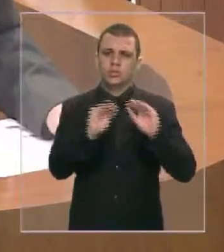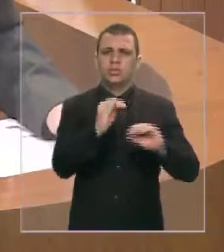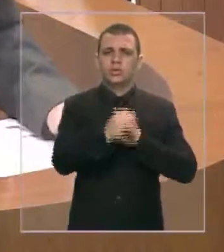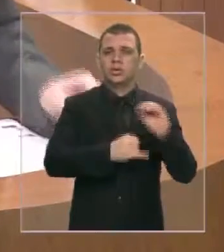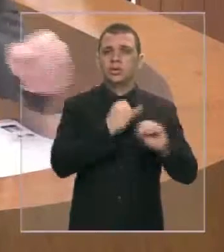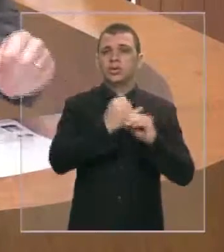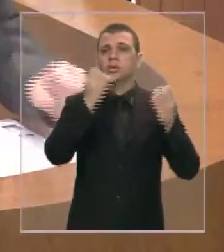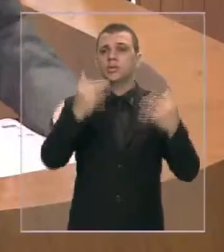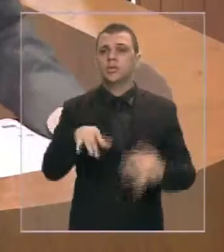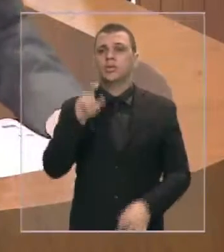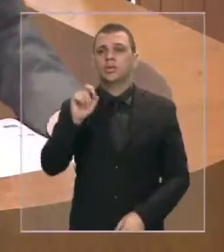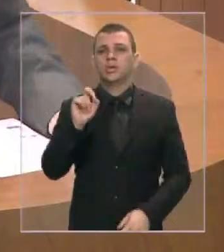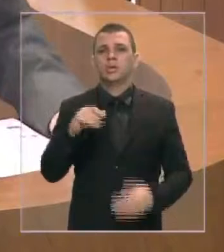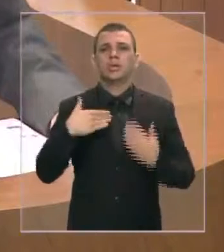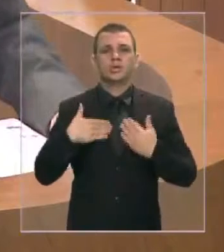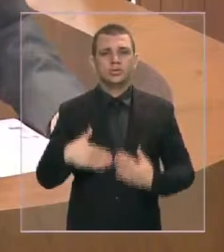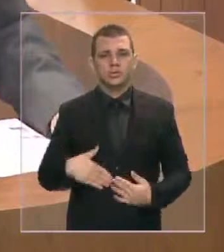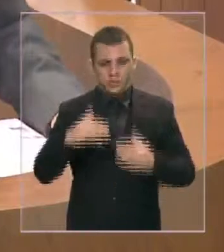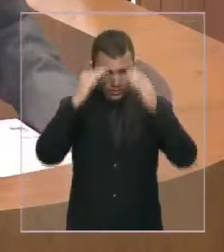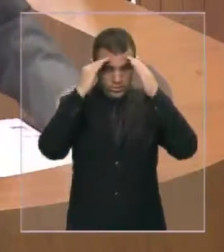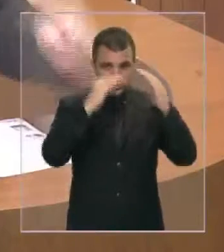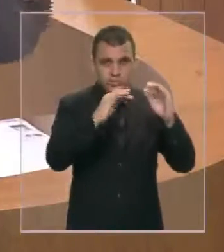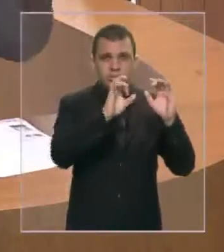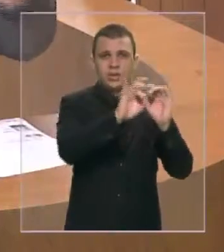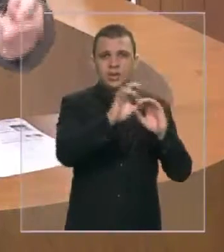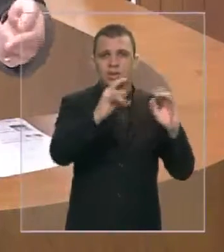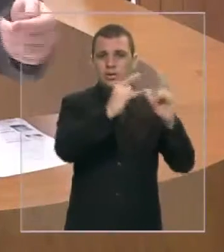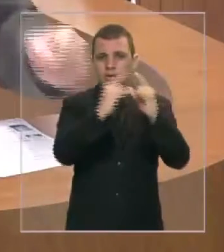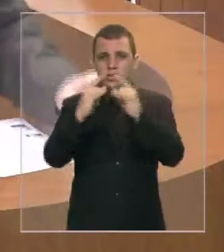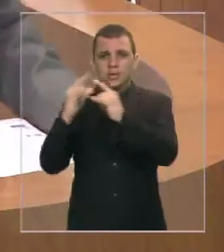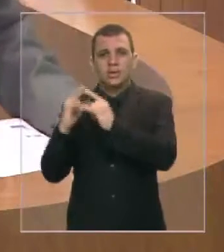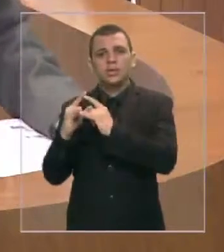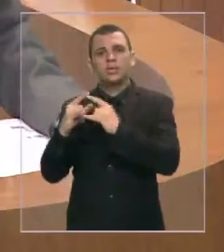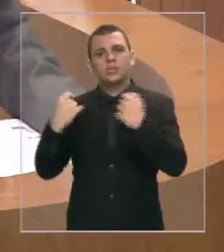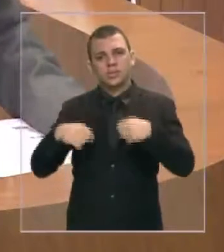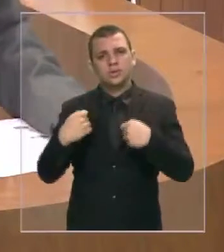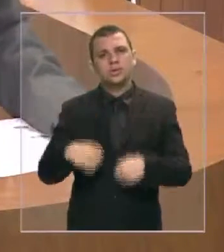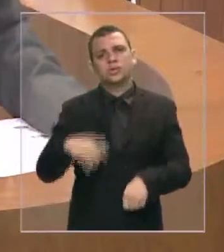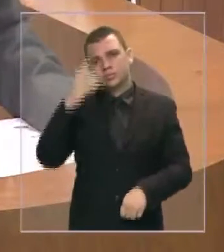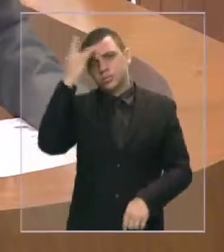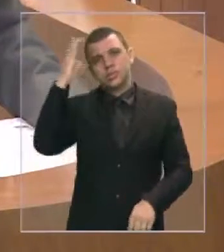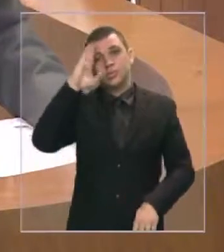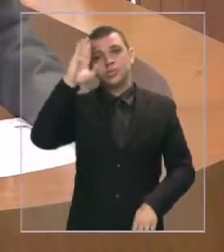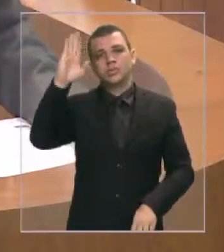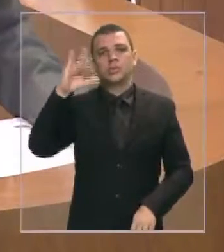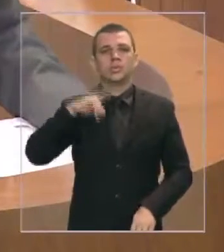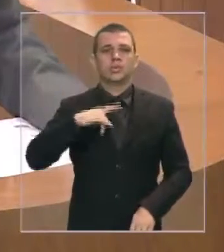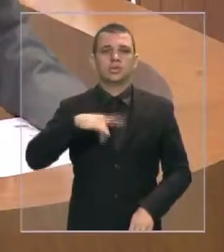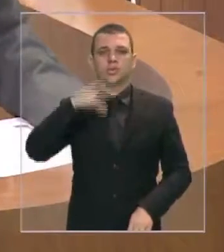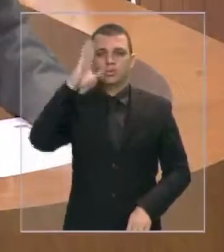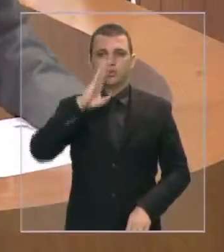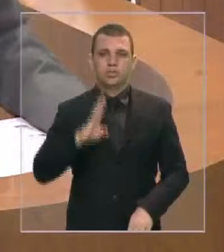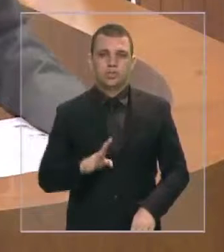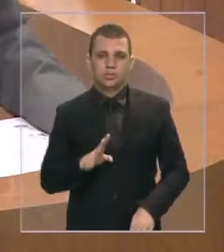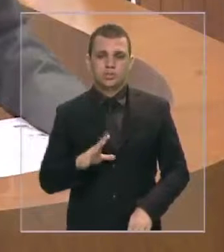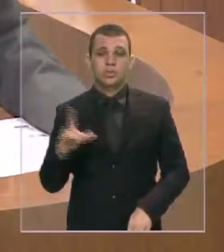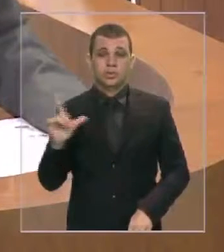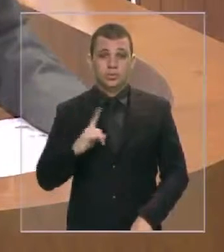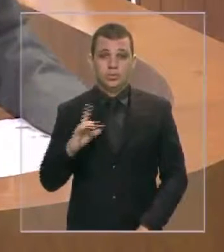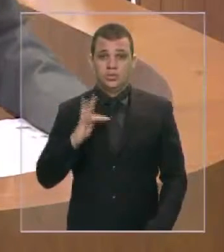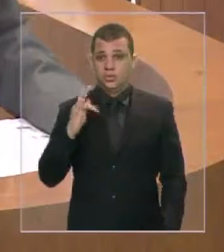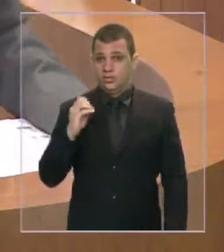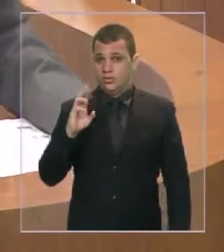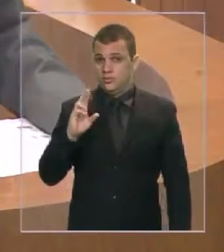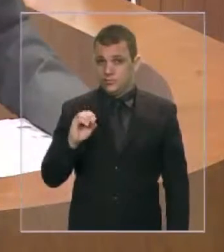ocupou mais alto cargo do país. Aí ele acrescenta: foro privilegiado e a forma de indicação para o cargo